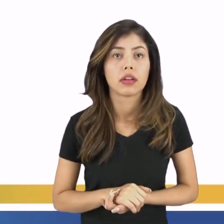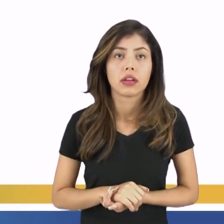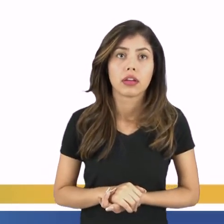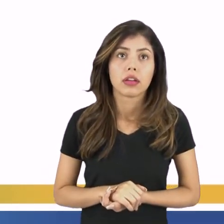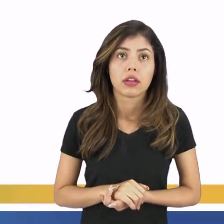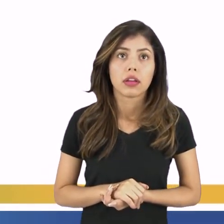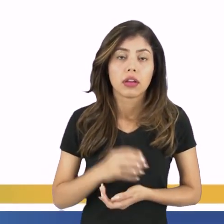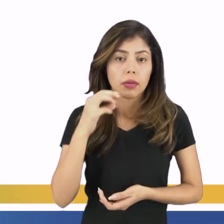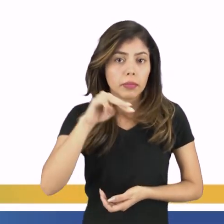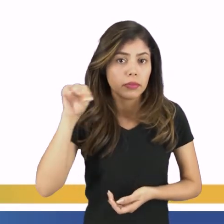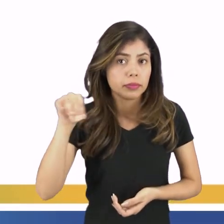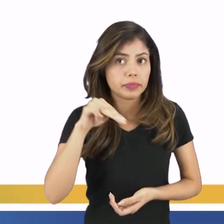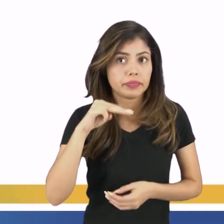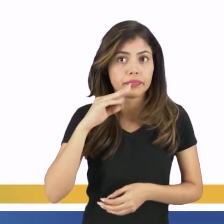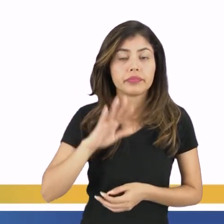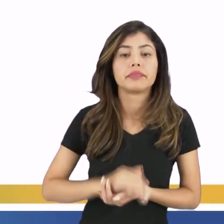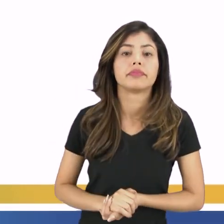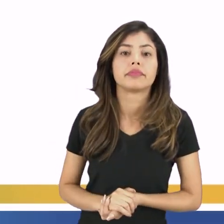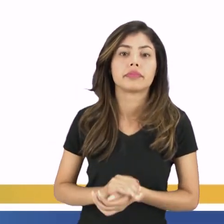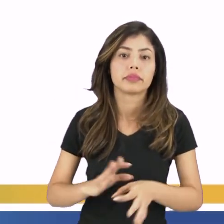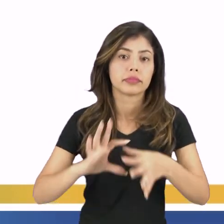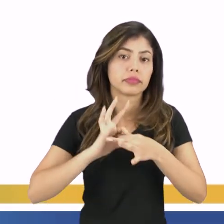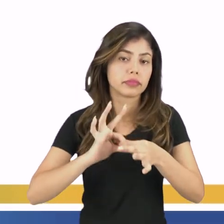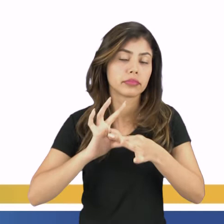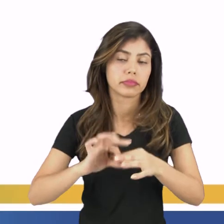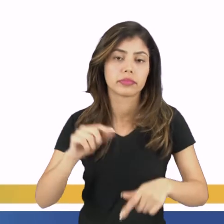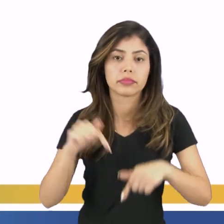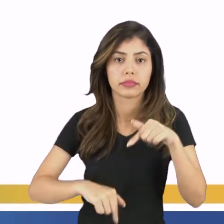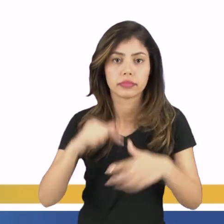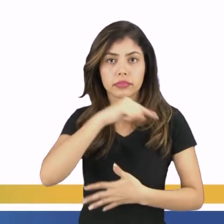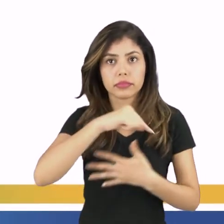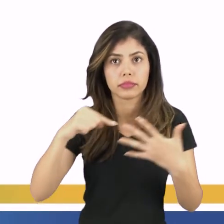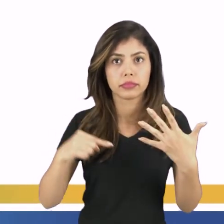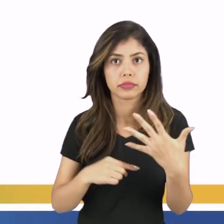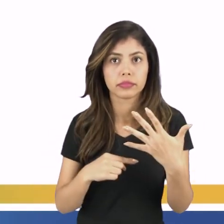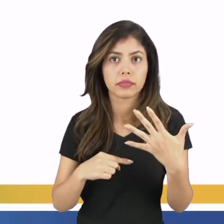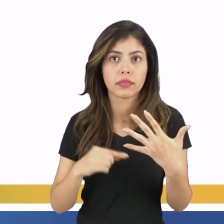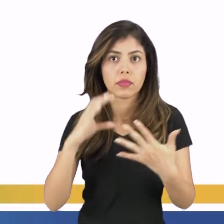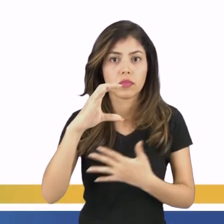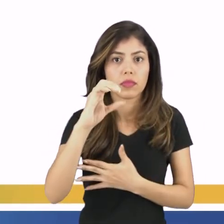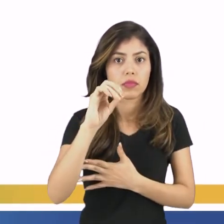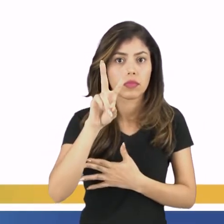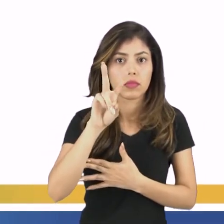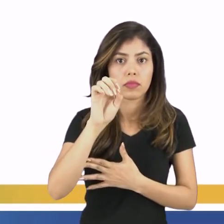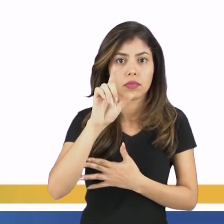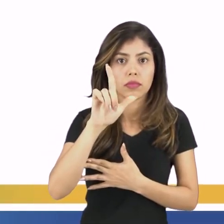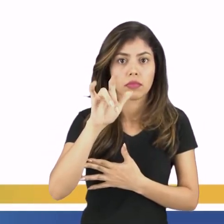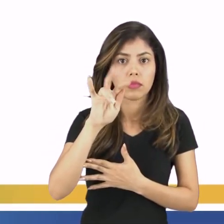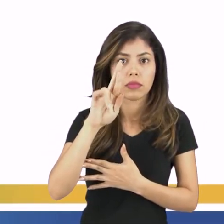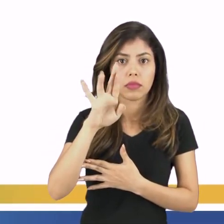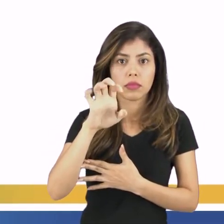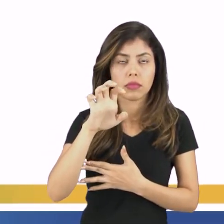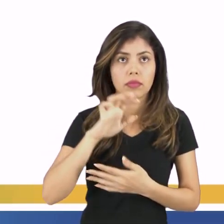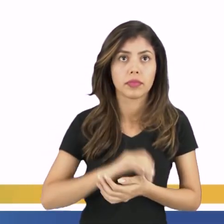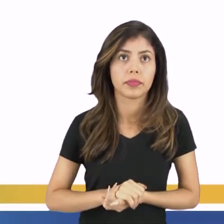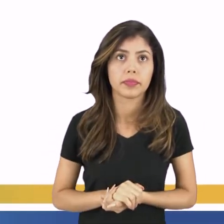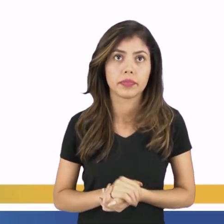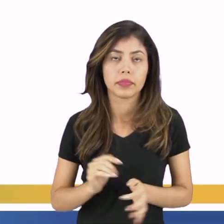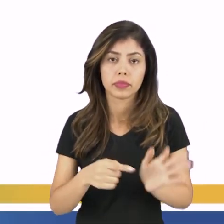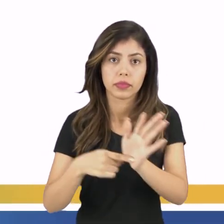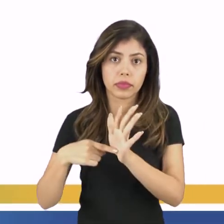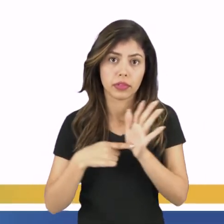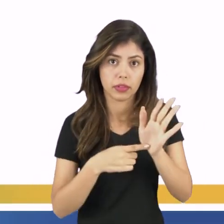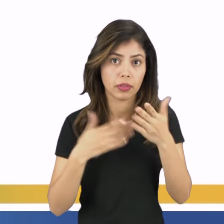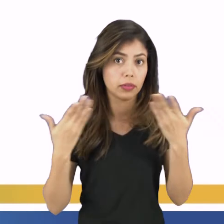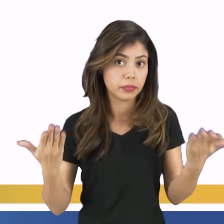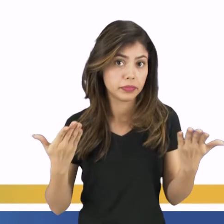molecular, a ligação entre os elementos químicos dessa substância ela é covalente, tá? Então, a gente não tem a presença